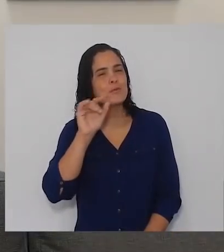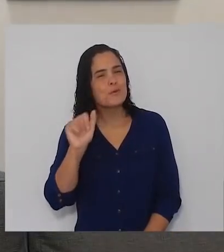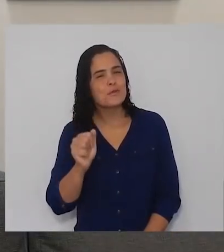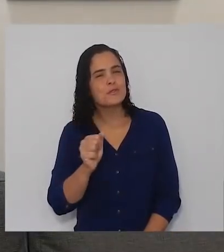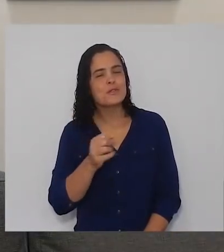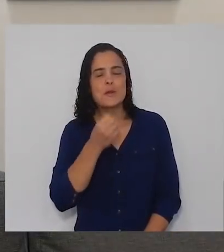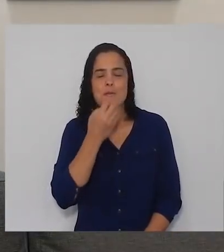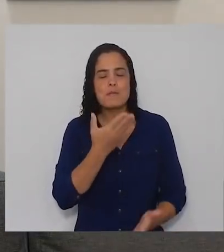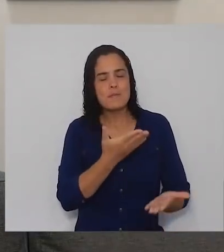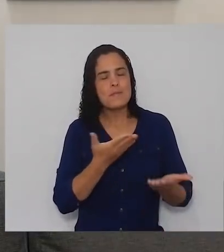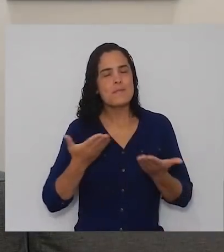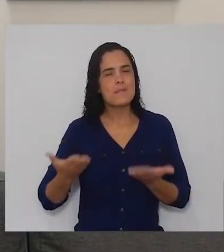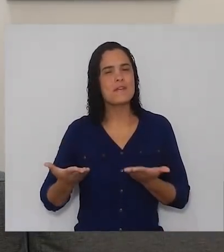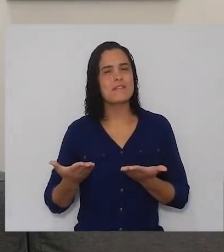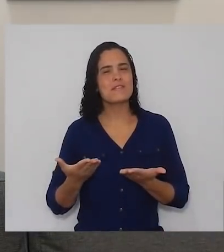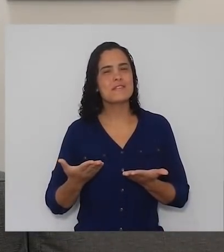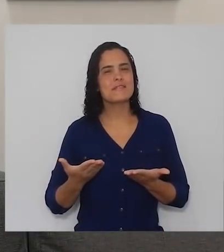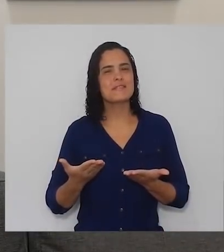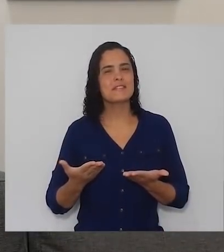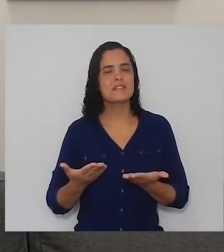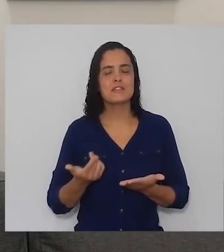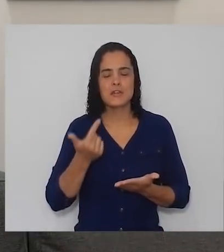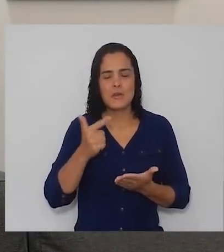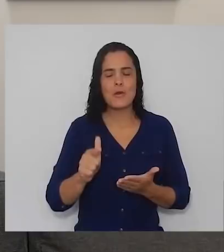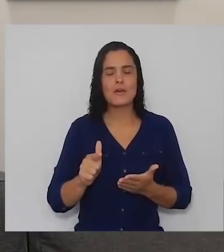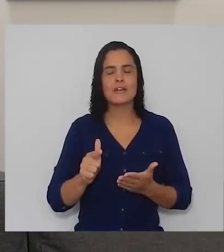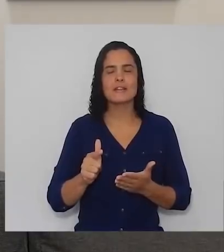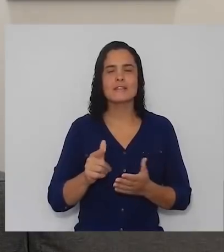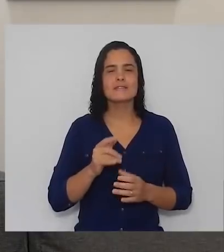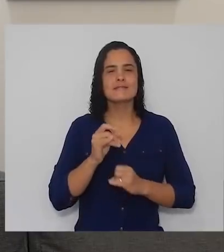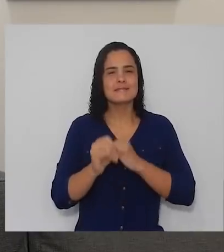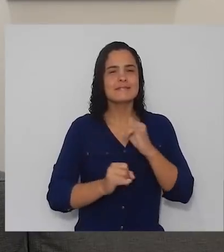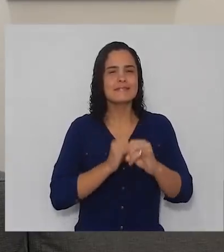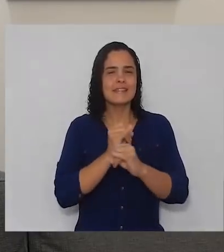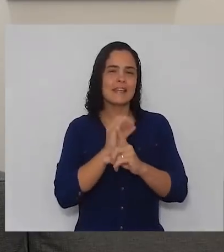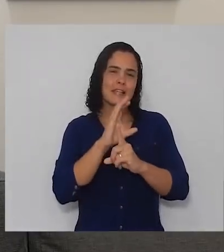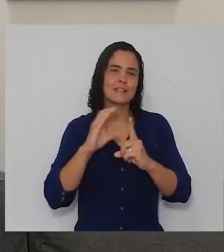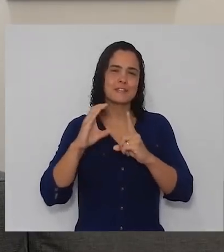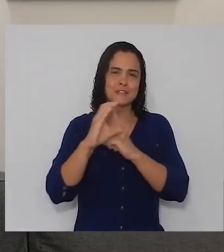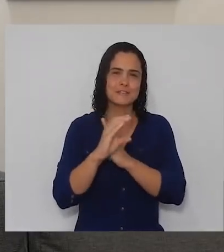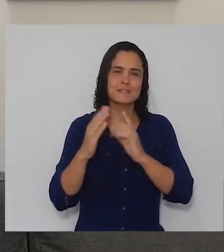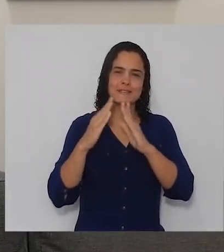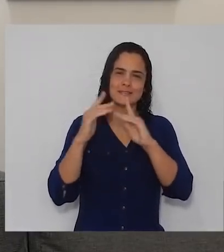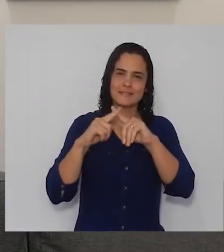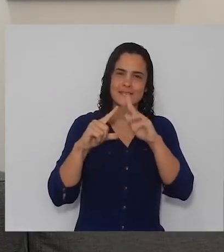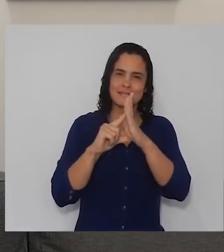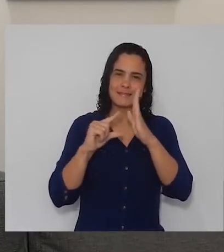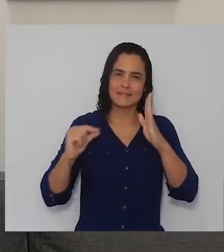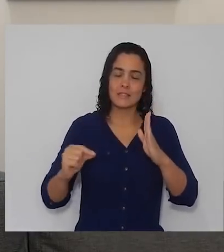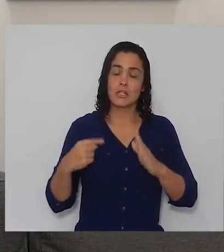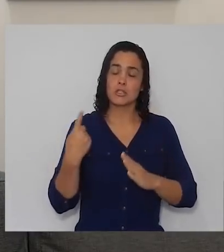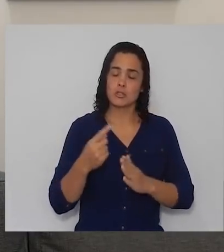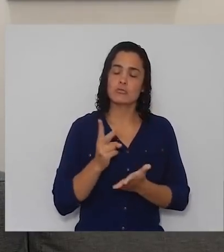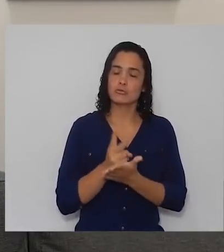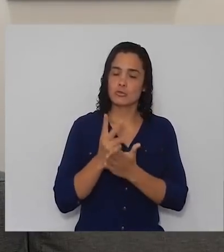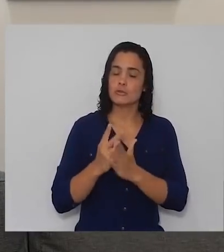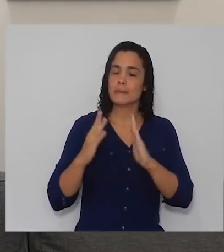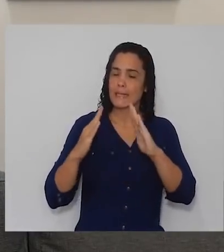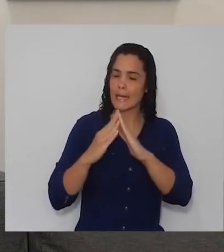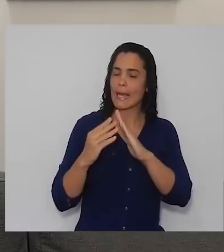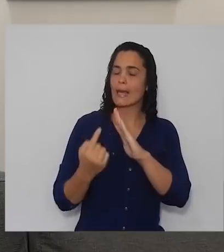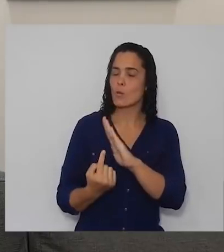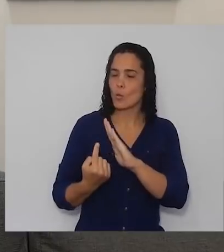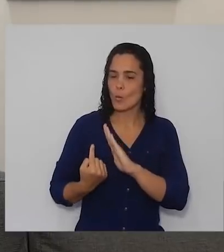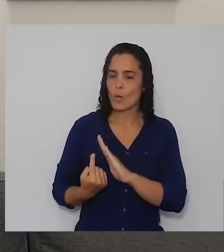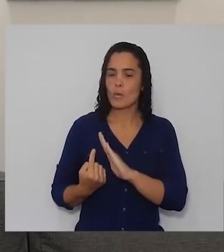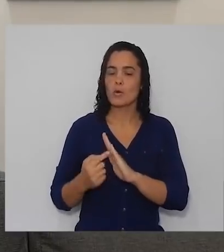Bom dia, queridos. Seja muito bem-vindo, bem-vinda em mais uma transmissão do nosso culto pela internet. Nós ainda estamos de casa em